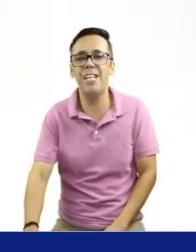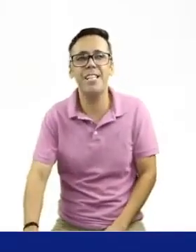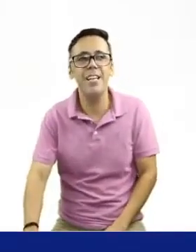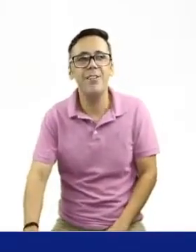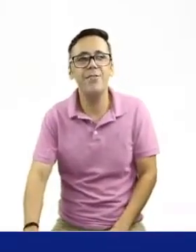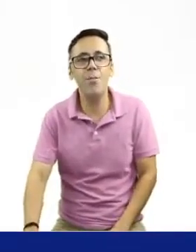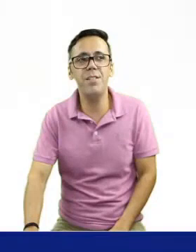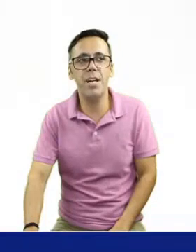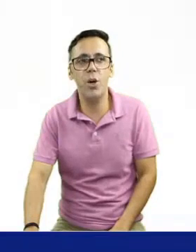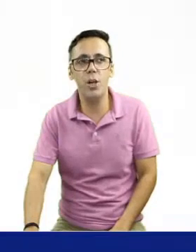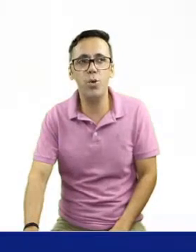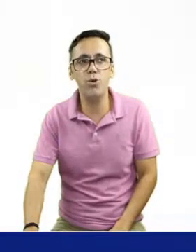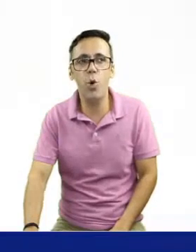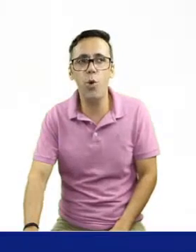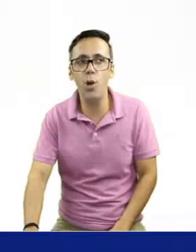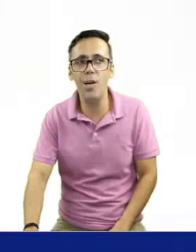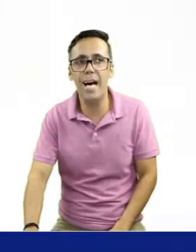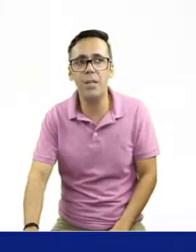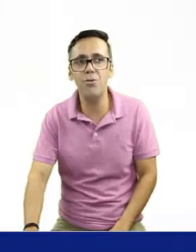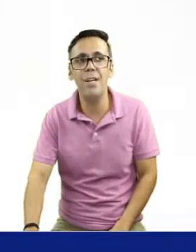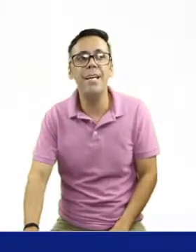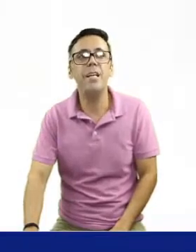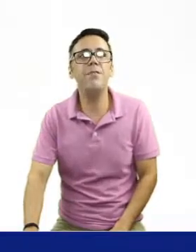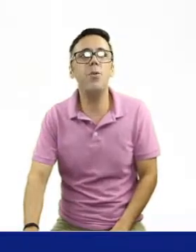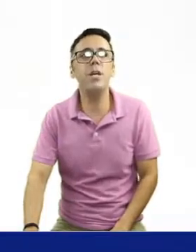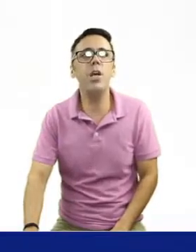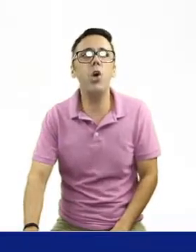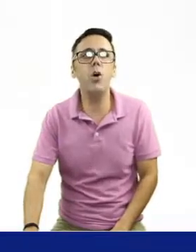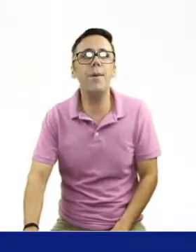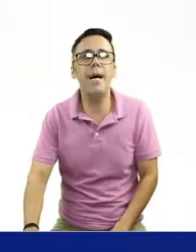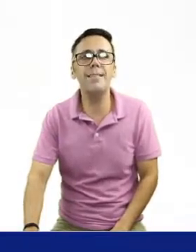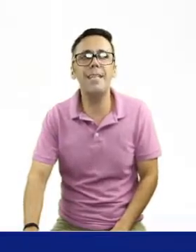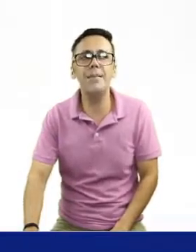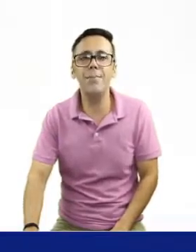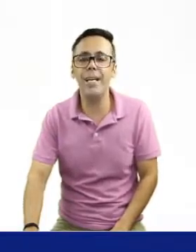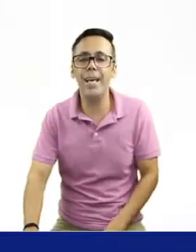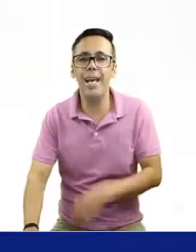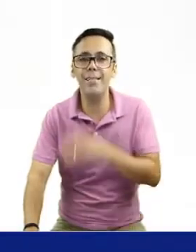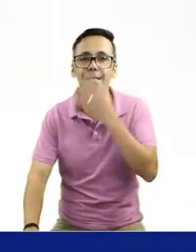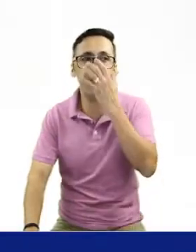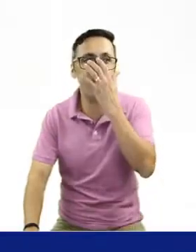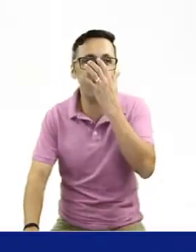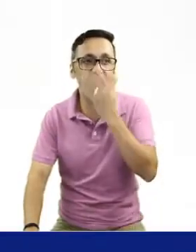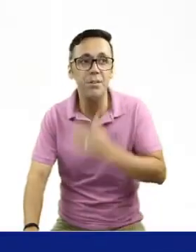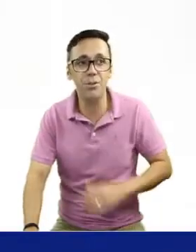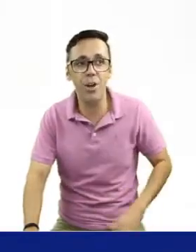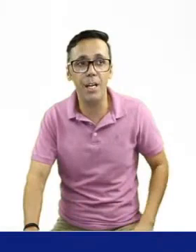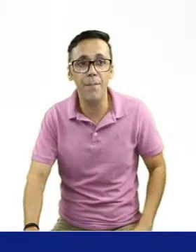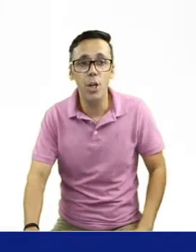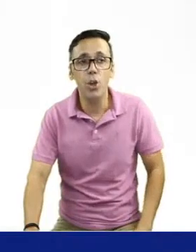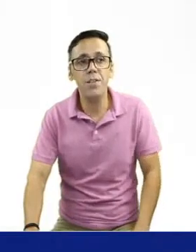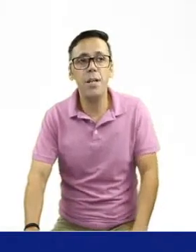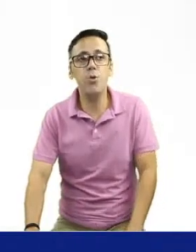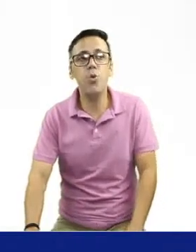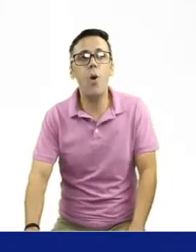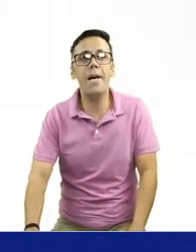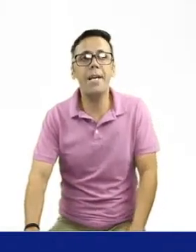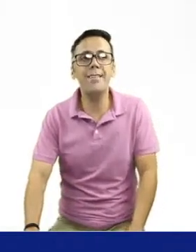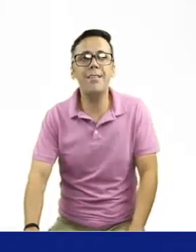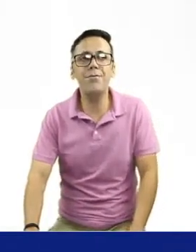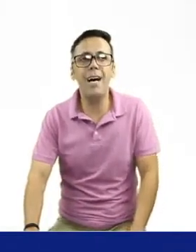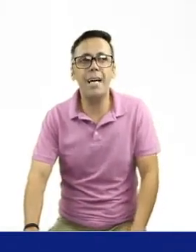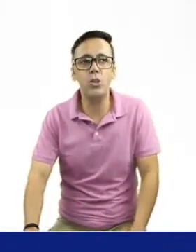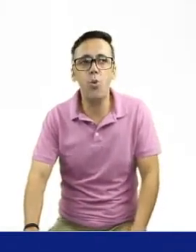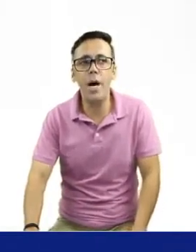aparecer para vocês vamos dizer agora dos homologados que vão englobar também esses aprovados Olha nós temos